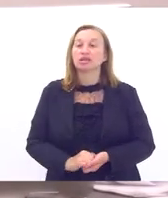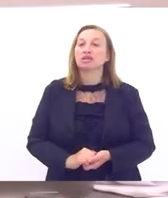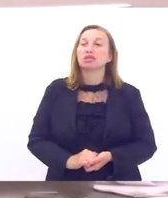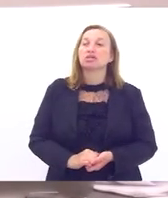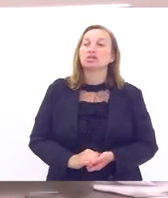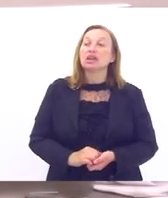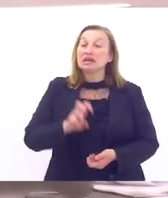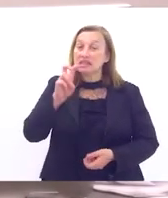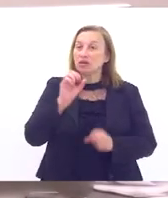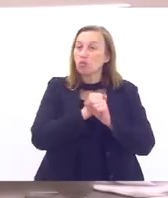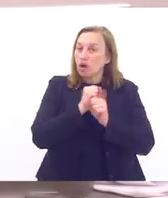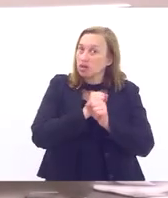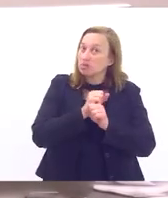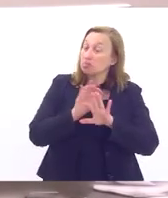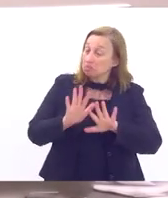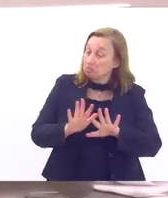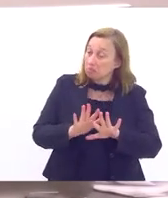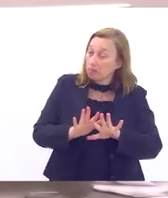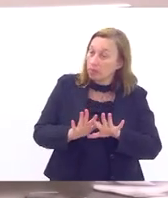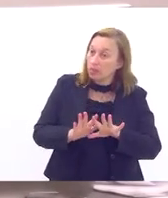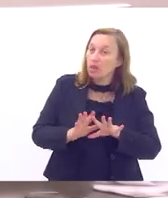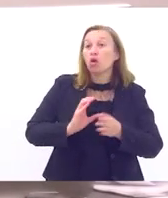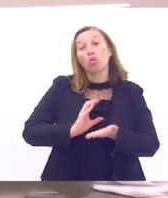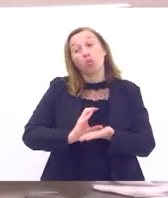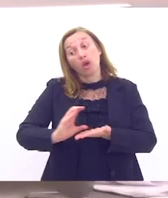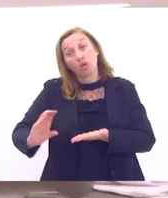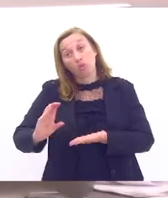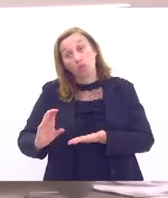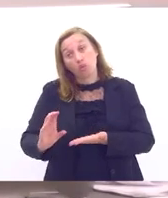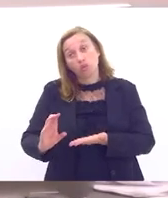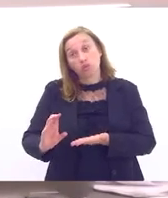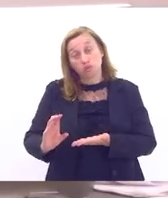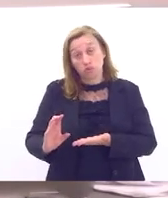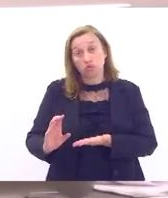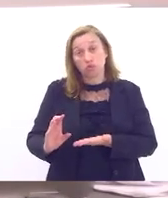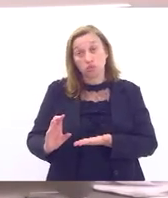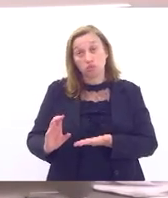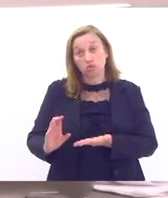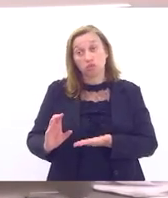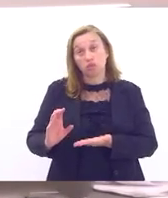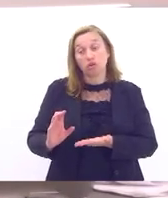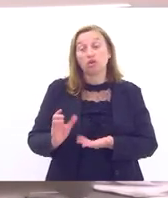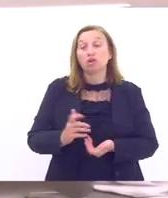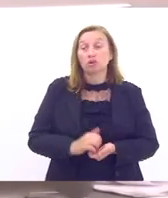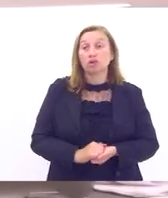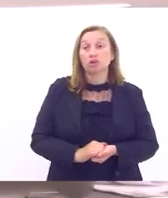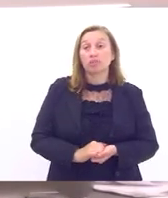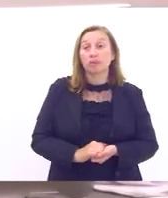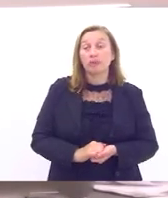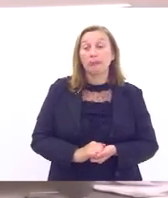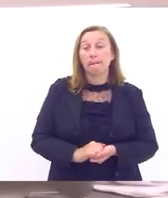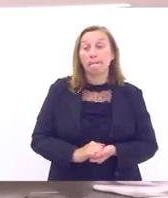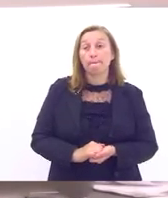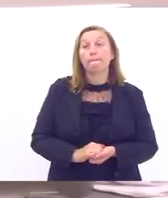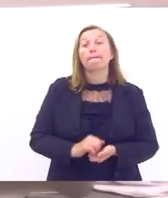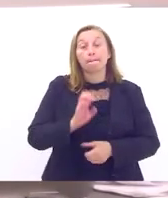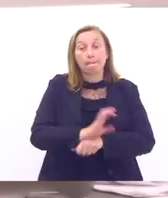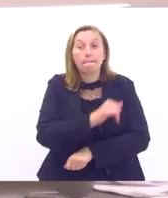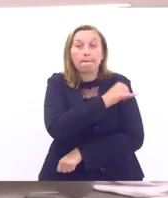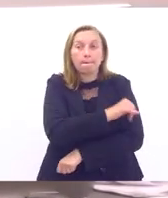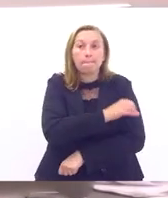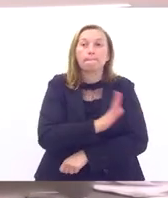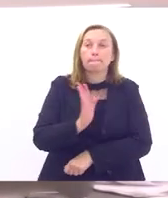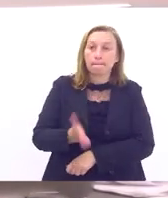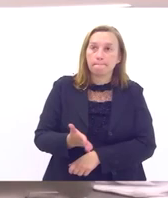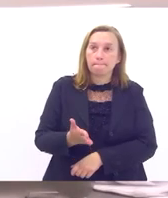em 5 anos, embora o recurso para isso não fosse nenhuma fração desses 250 milhões de reais, Né? O Estado do Rio de Janeiro já foi